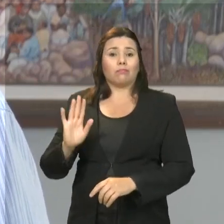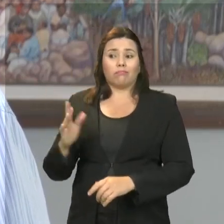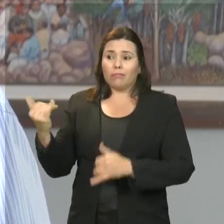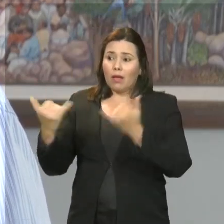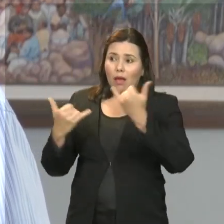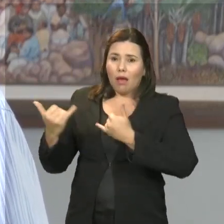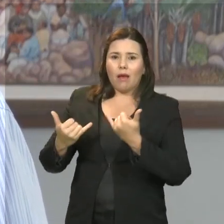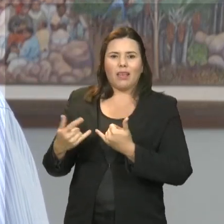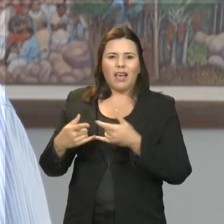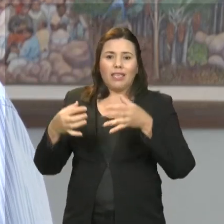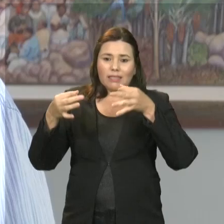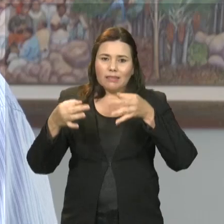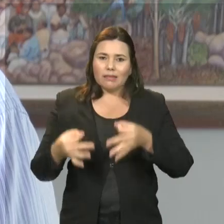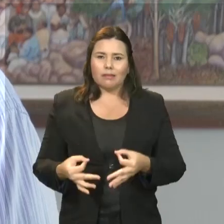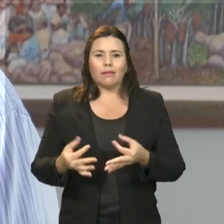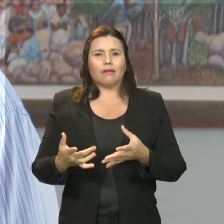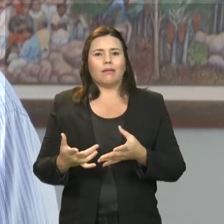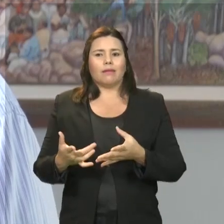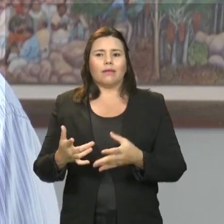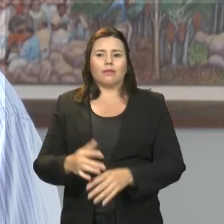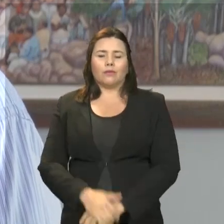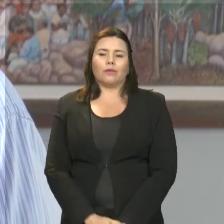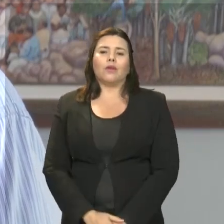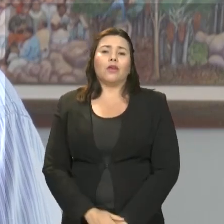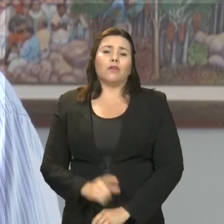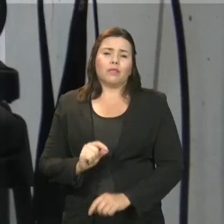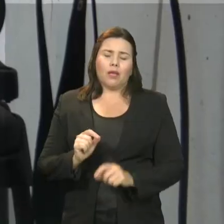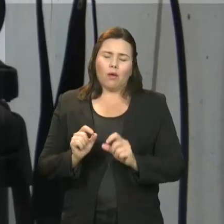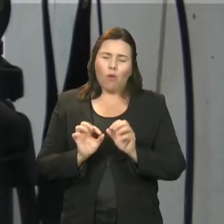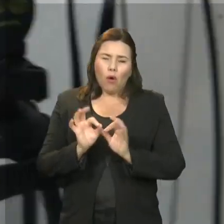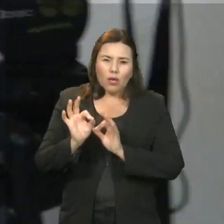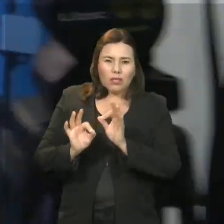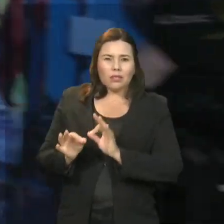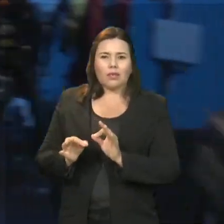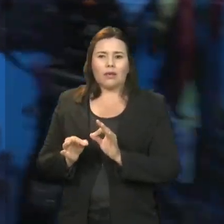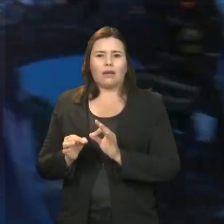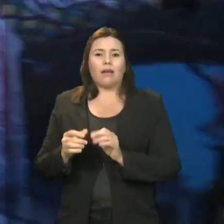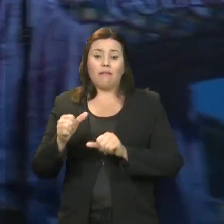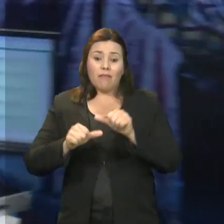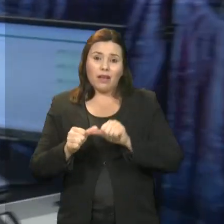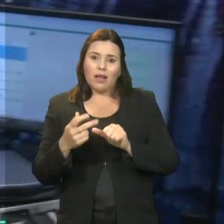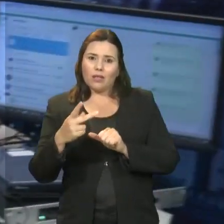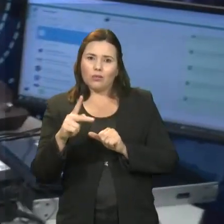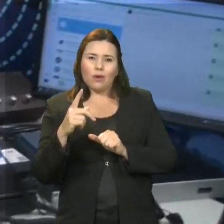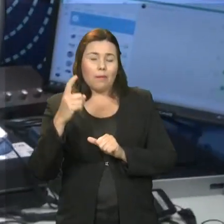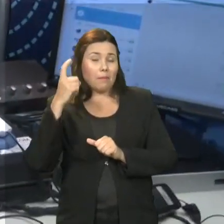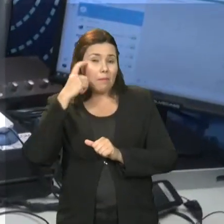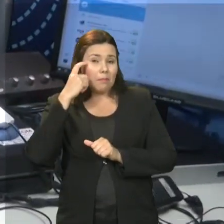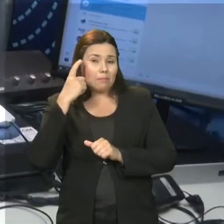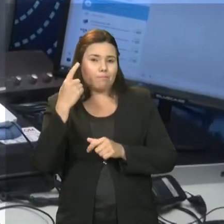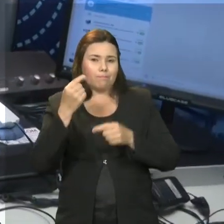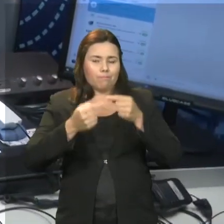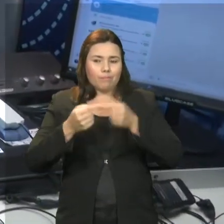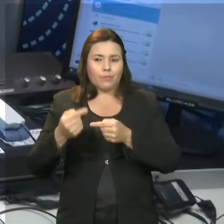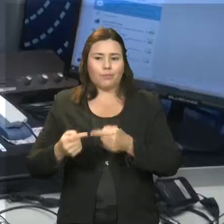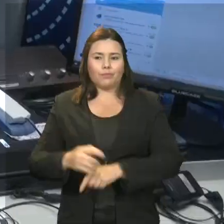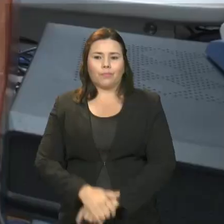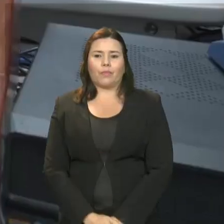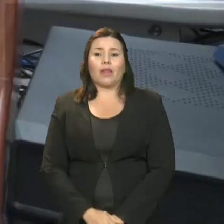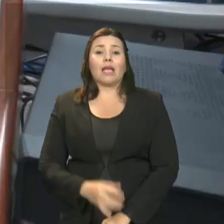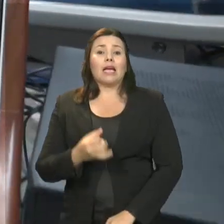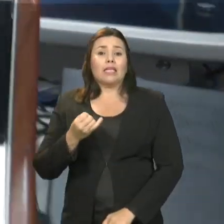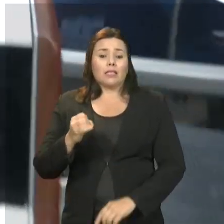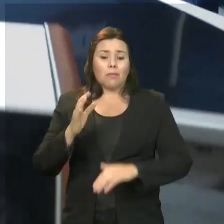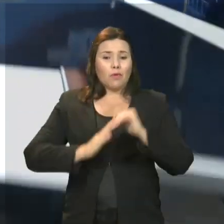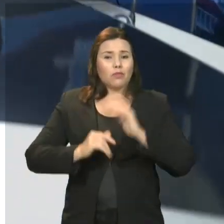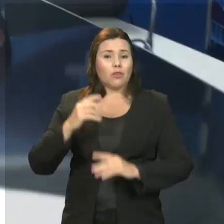precisão daquilo que você faz, para poder em cima disso você fazer a sua análise política. Se engana quem pensa que radialistas são